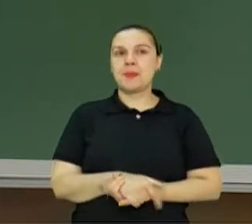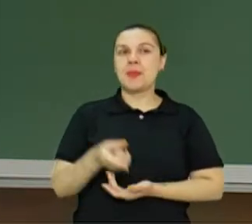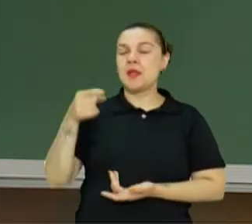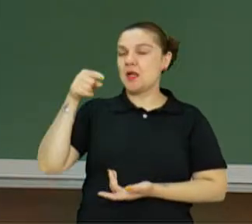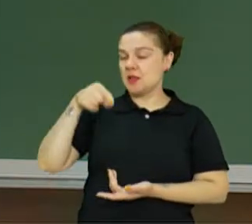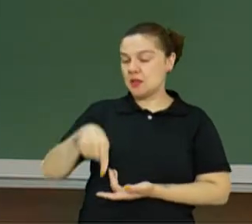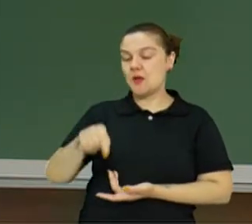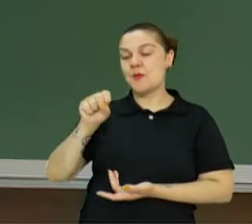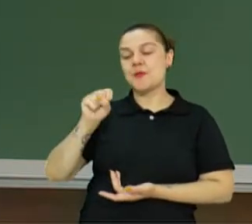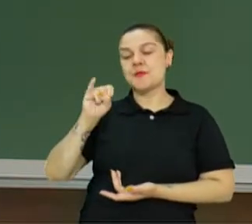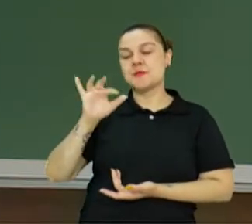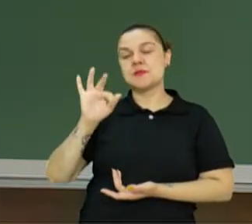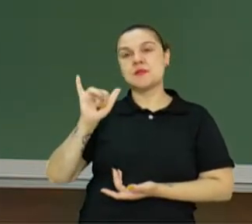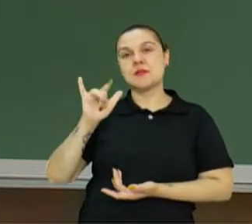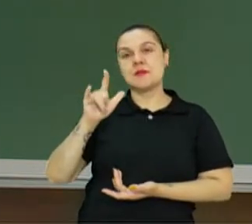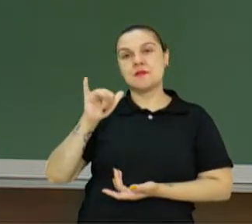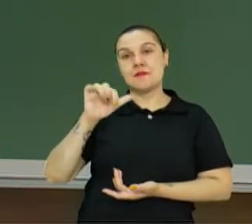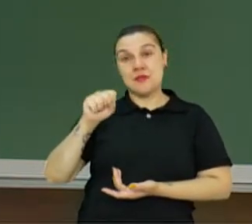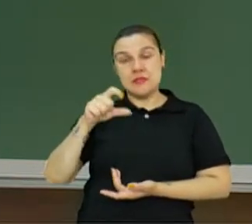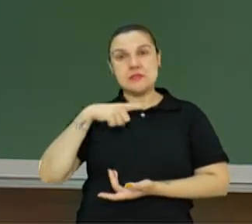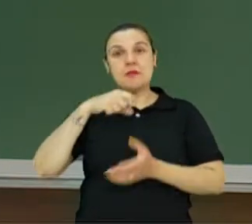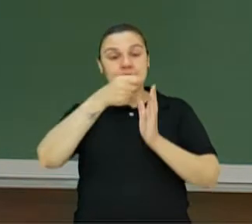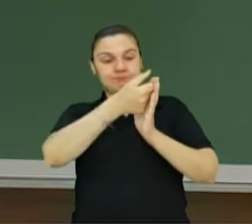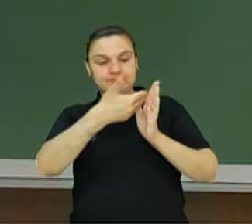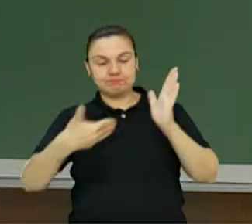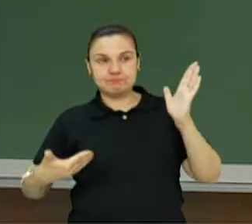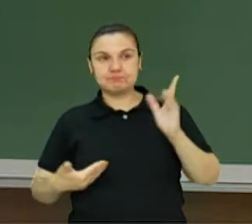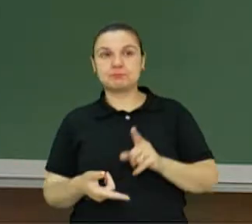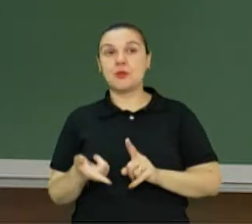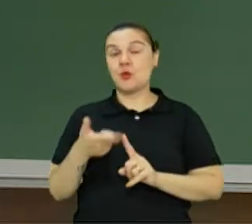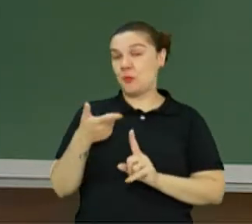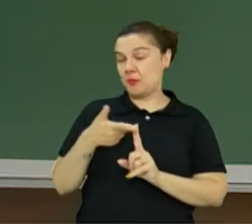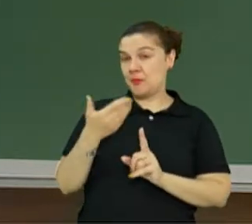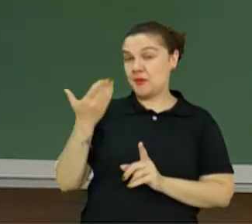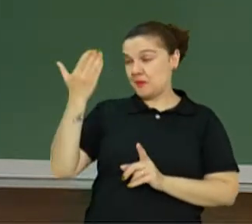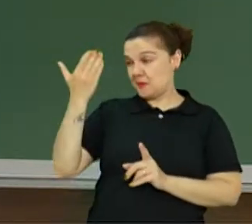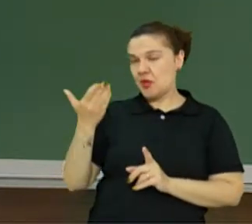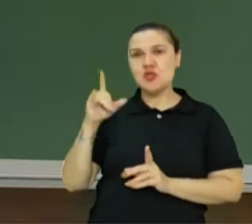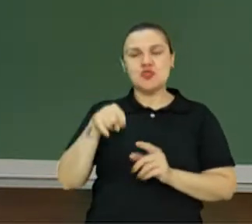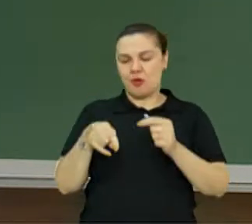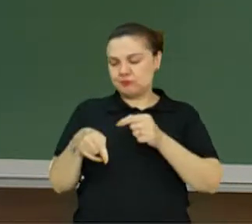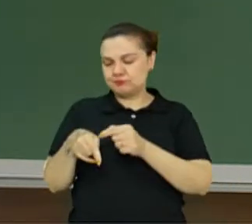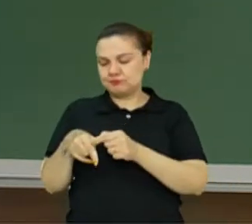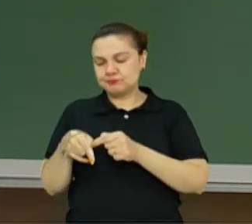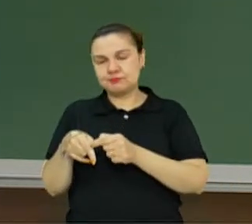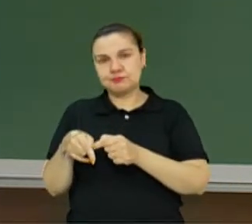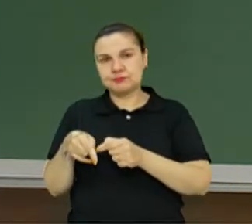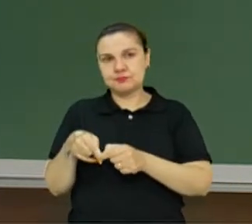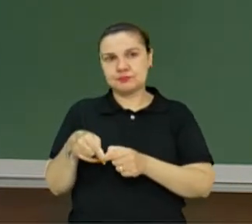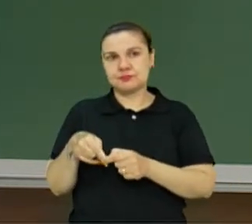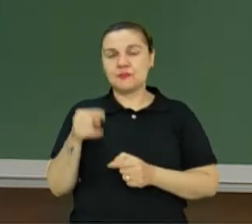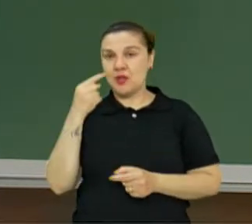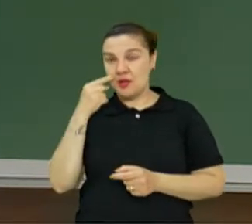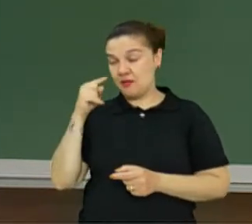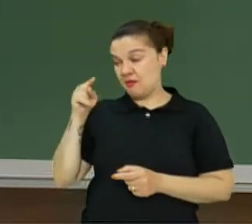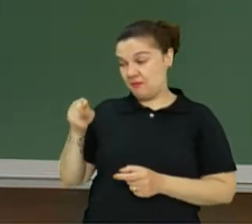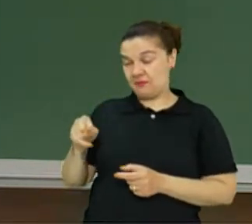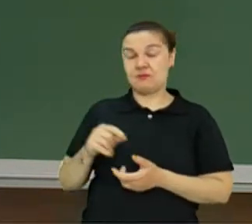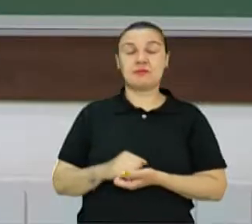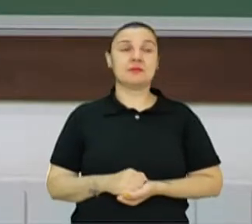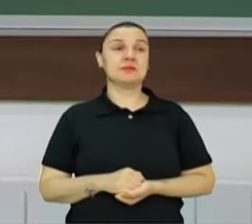da sífilis, tem vários estágios, tá? O primeiro estágio são apenas as lesões, né? Essas